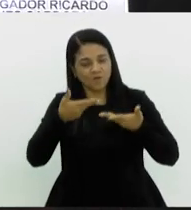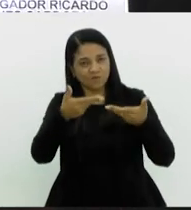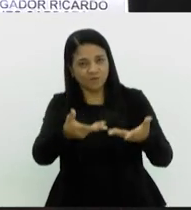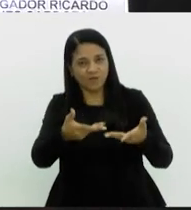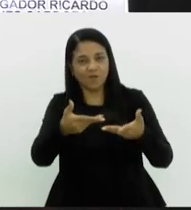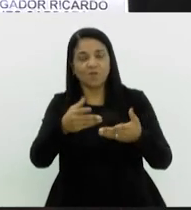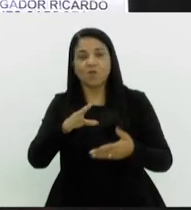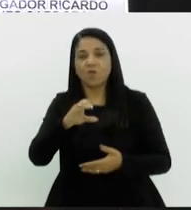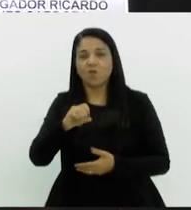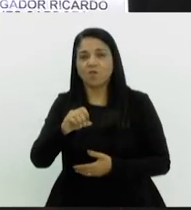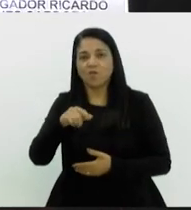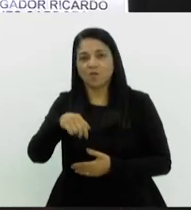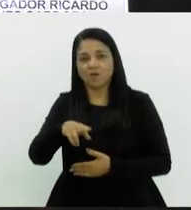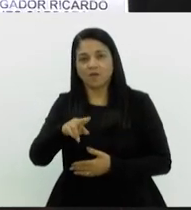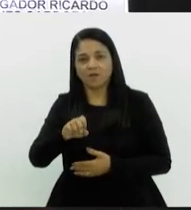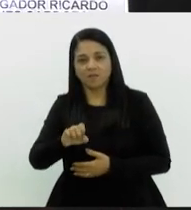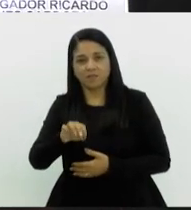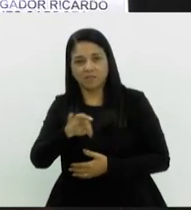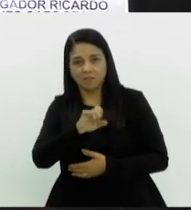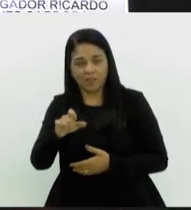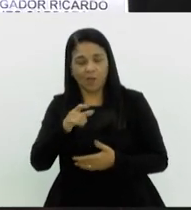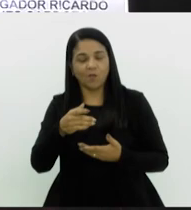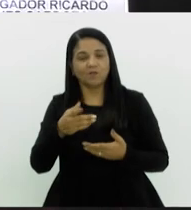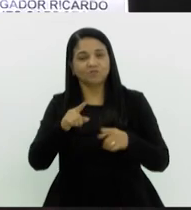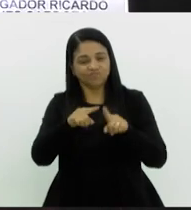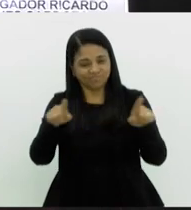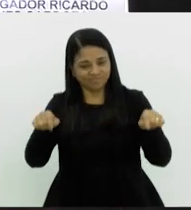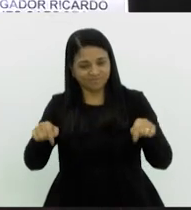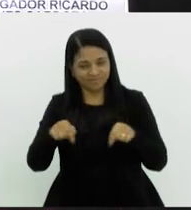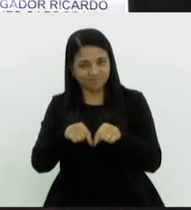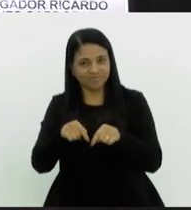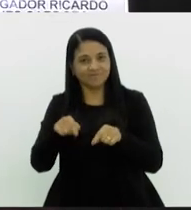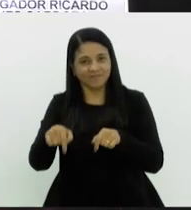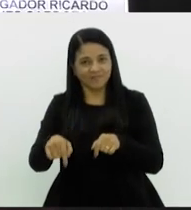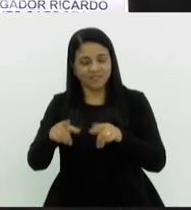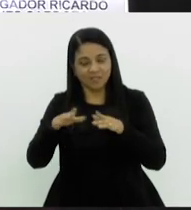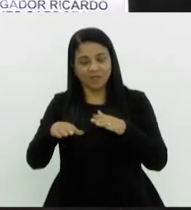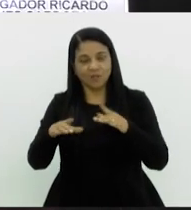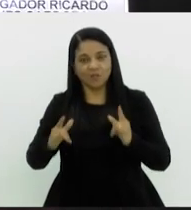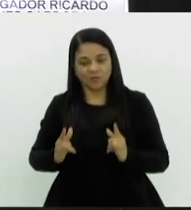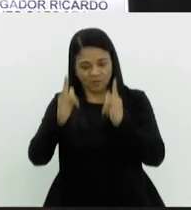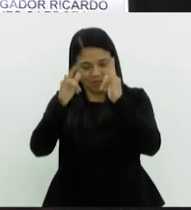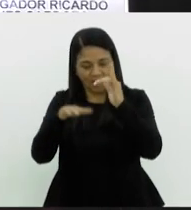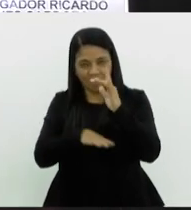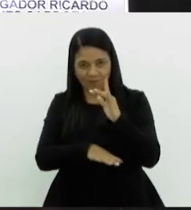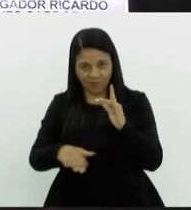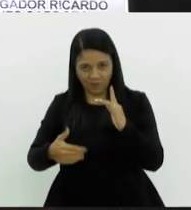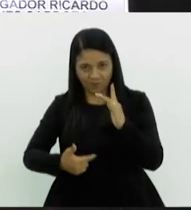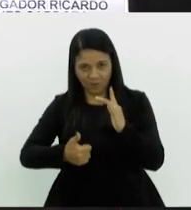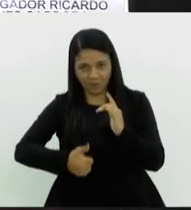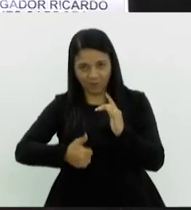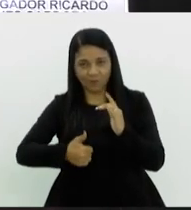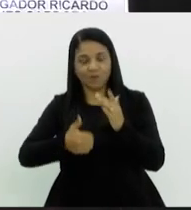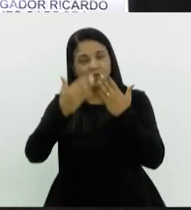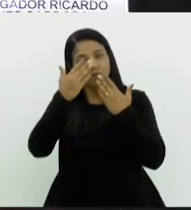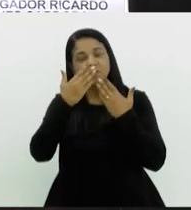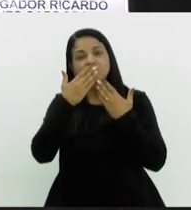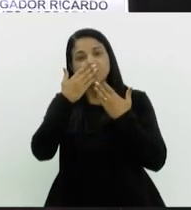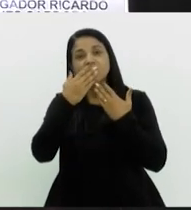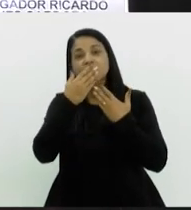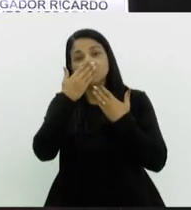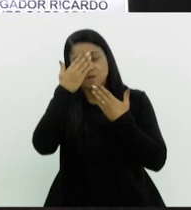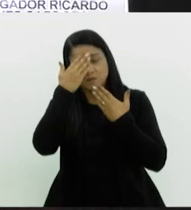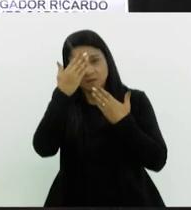que será oferecido no saguão, no térreo deste edifício. Tenham todos uma boa noite. Agradeço a Deus,